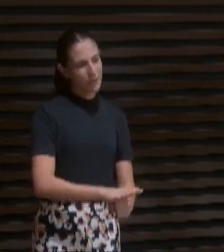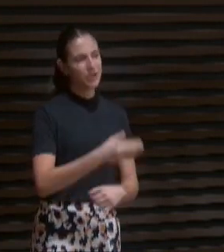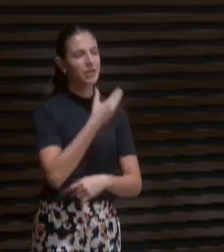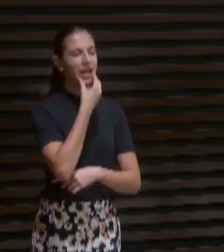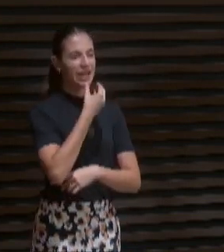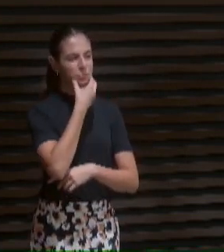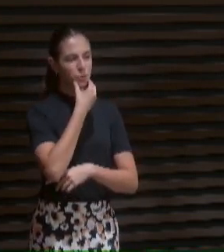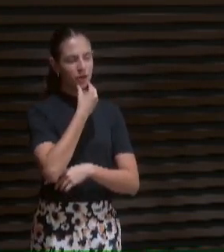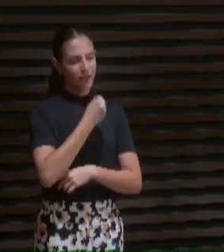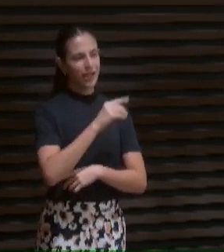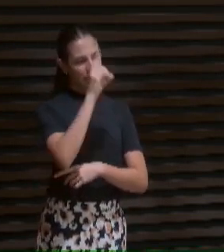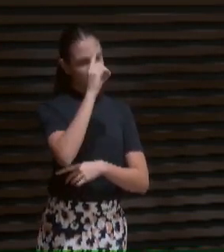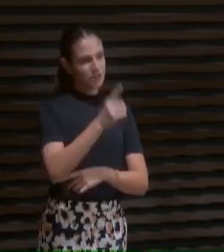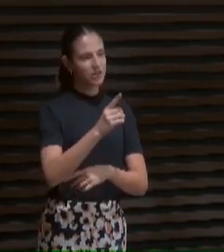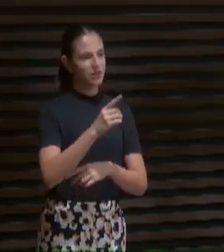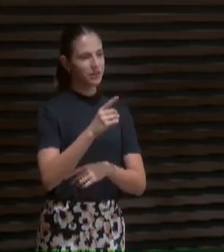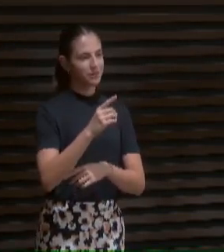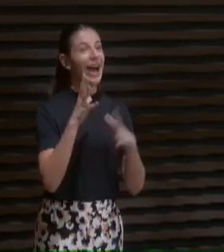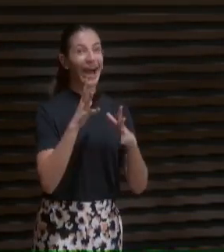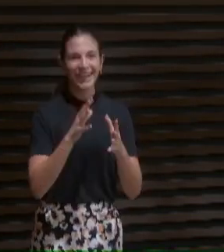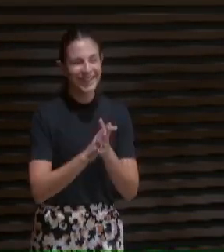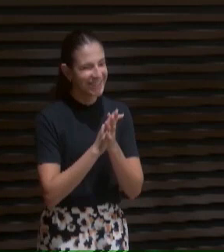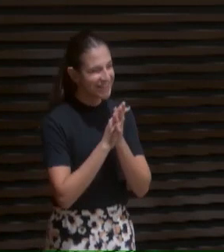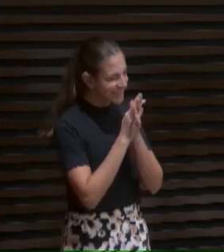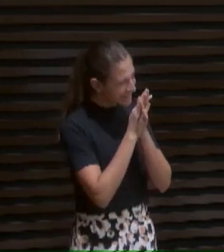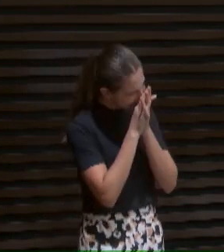seriam opressoras. Cadê o macho?